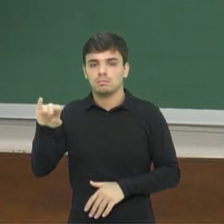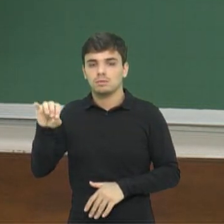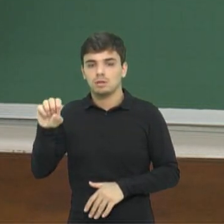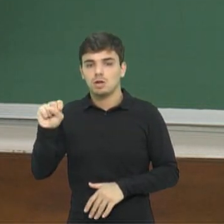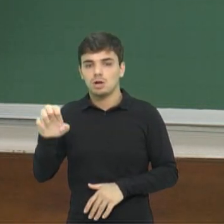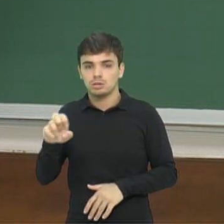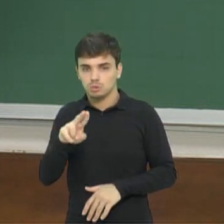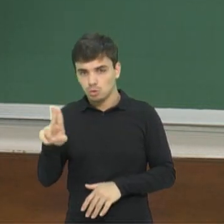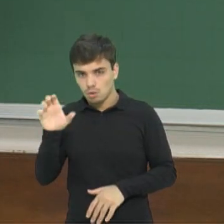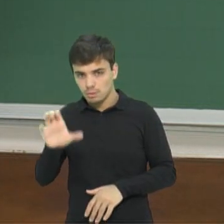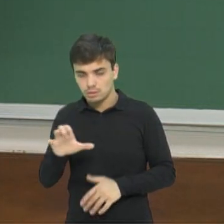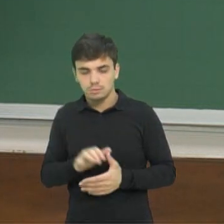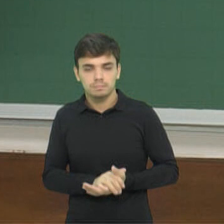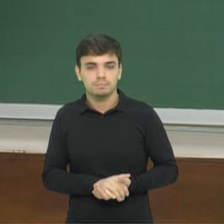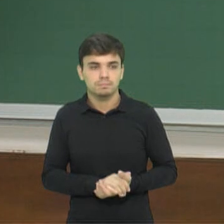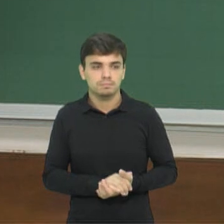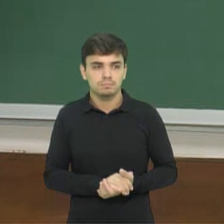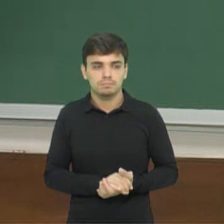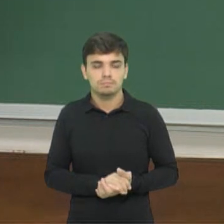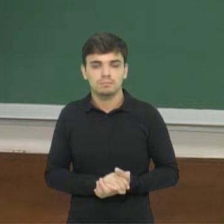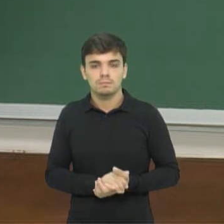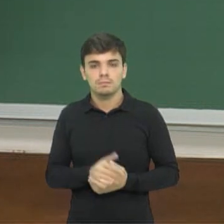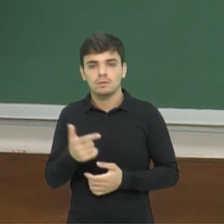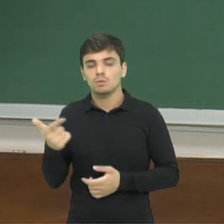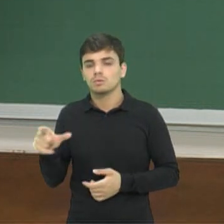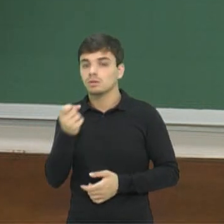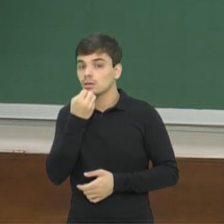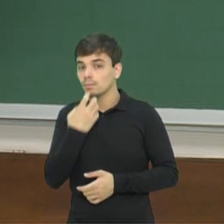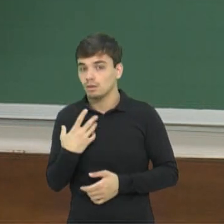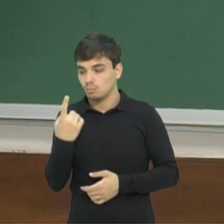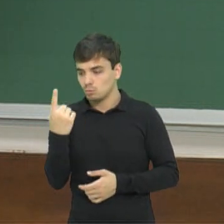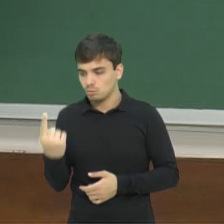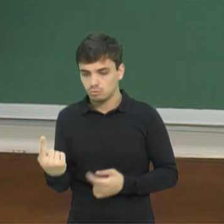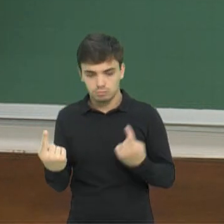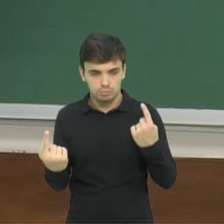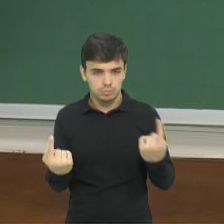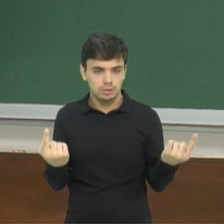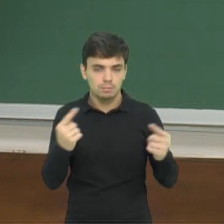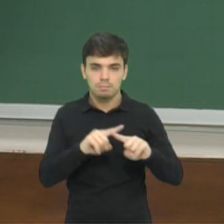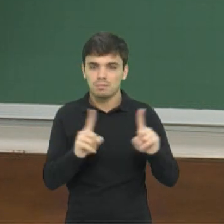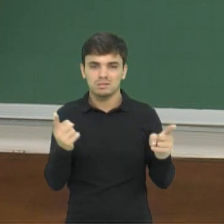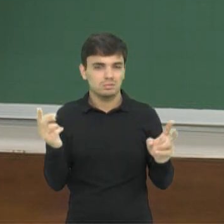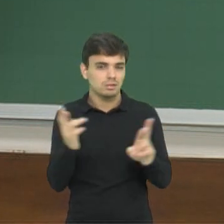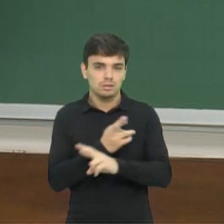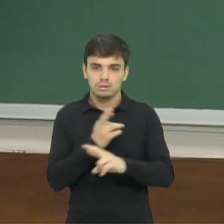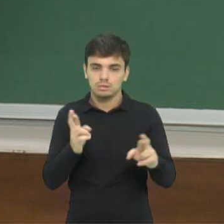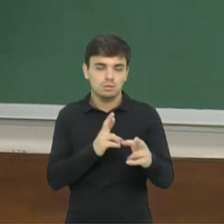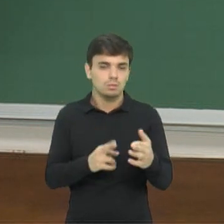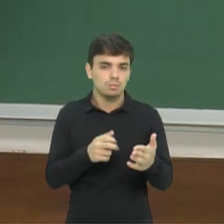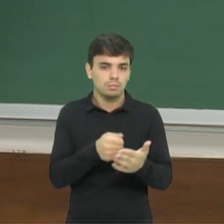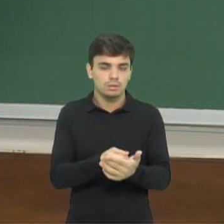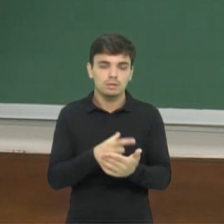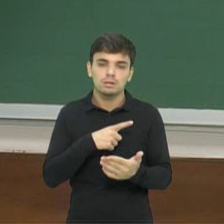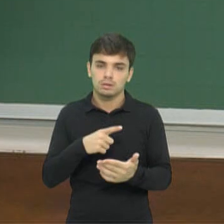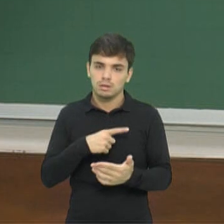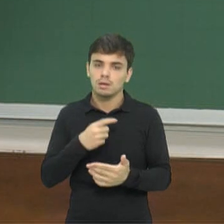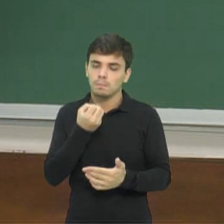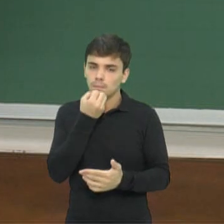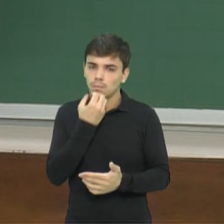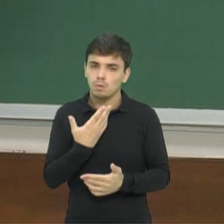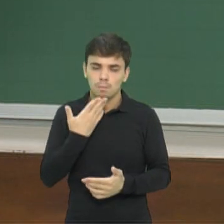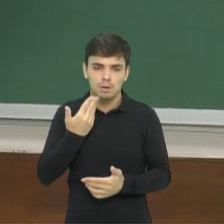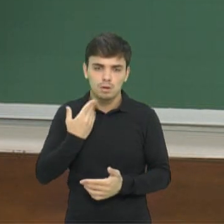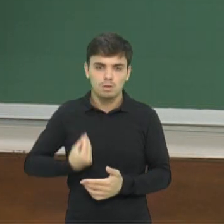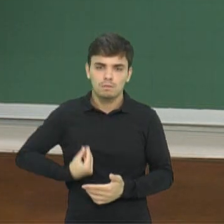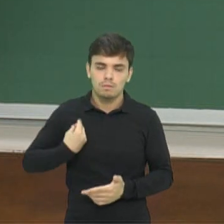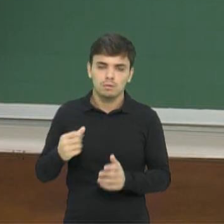nome. Protocooperação também beneficia as duas espécies, só que não é uma relação obrigatória. Elas vivem melhor junto, mas se